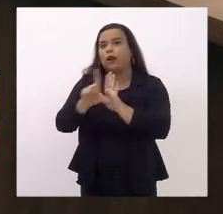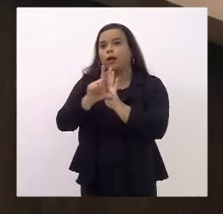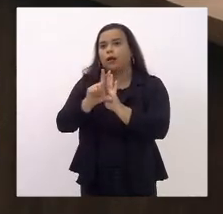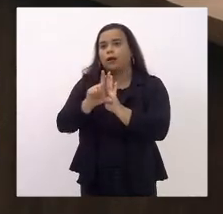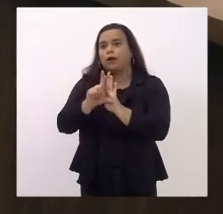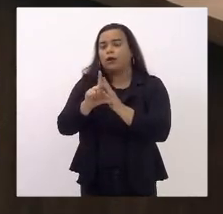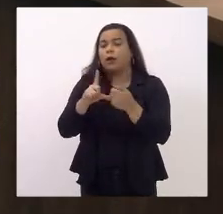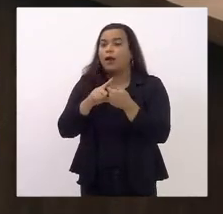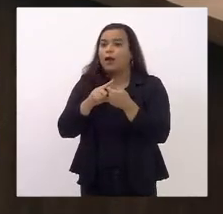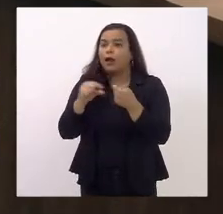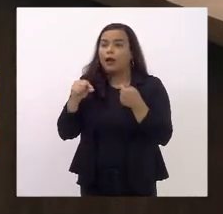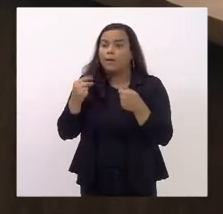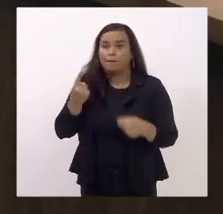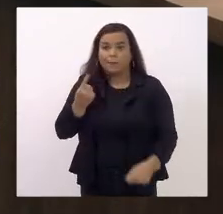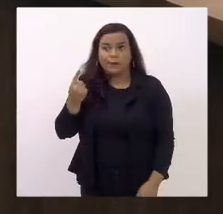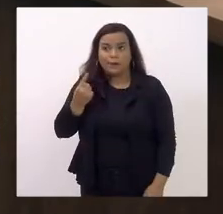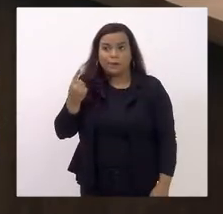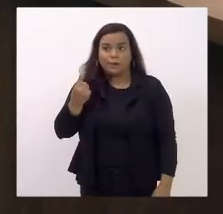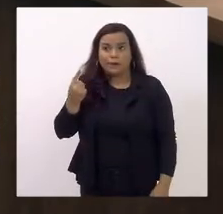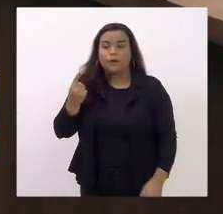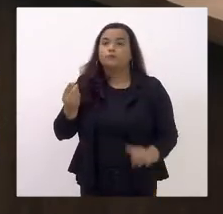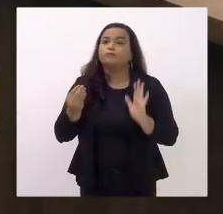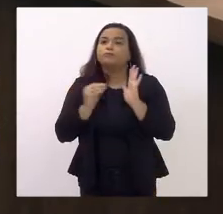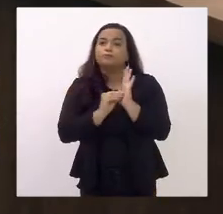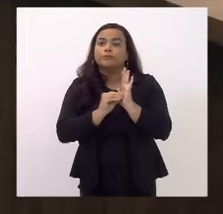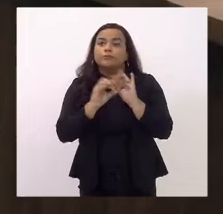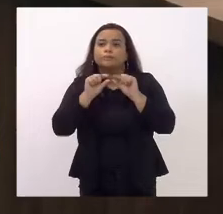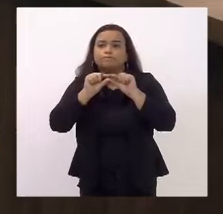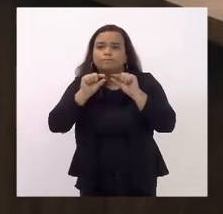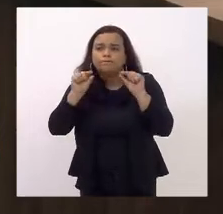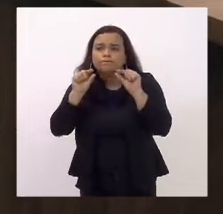no artigo 1º, o senhor tinha grifado